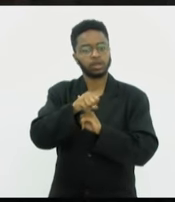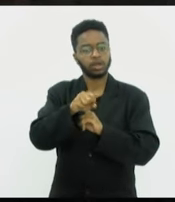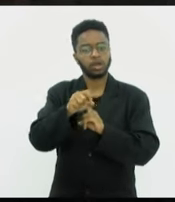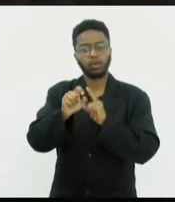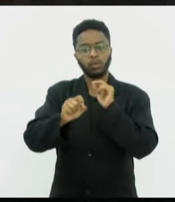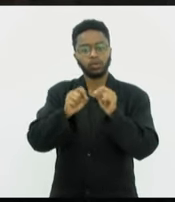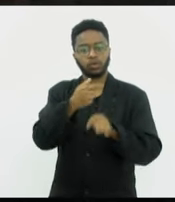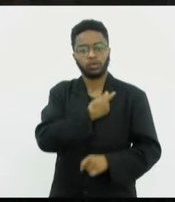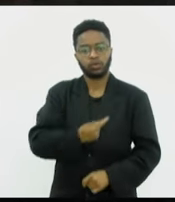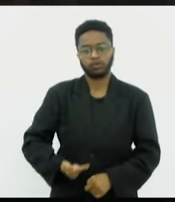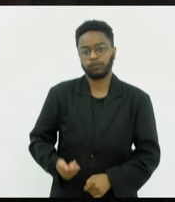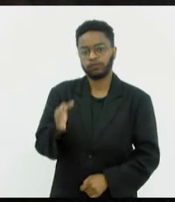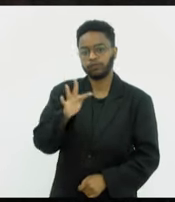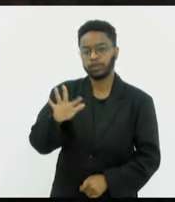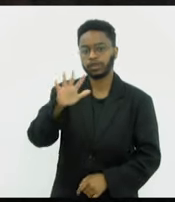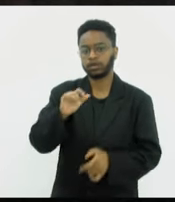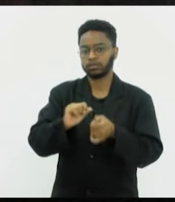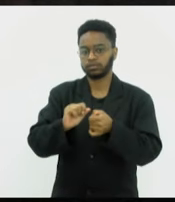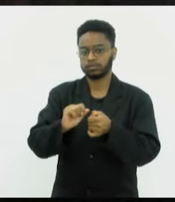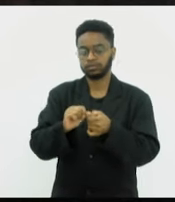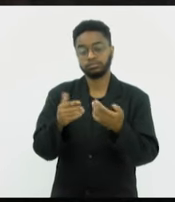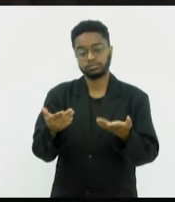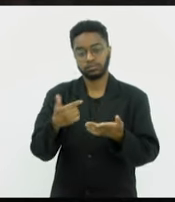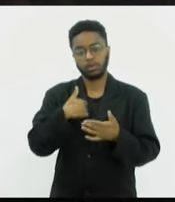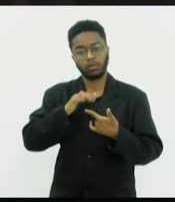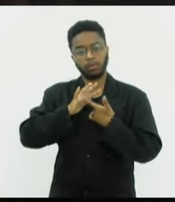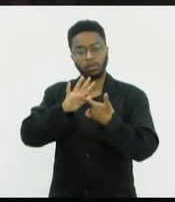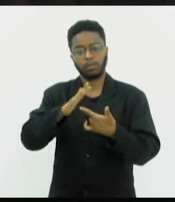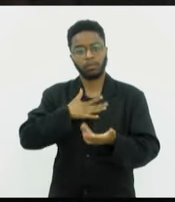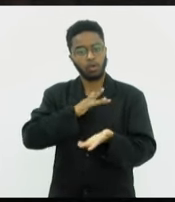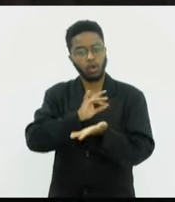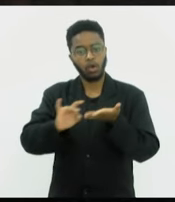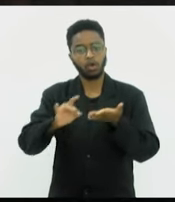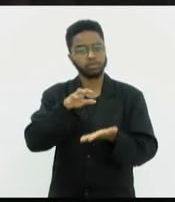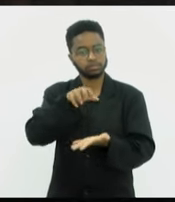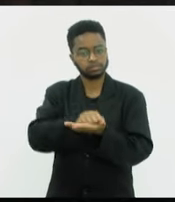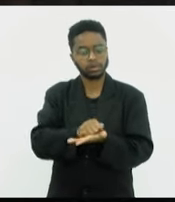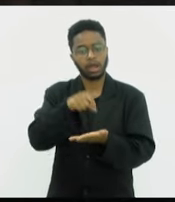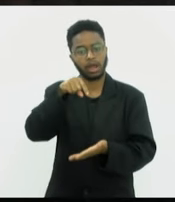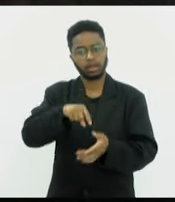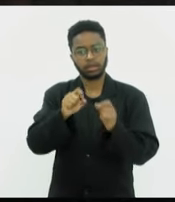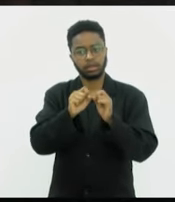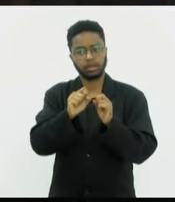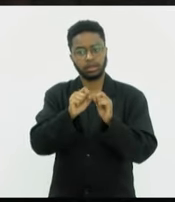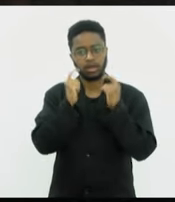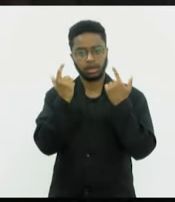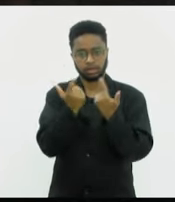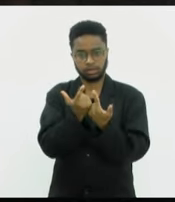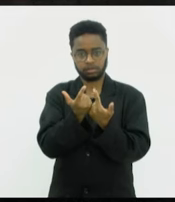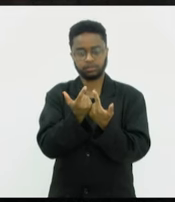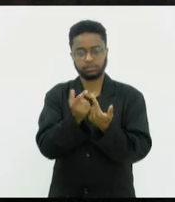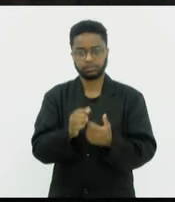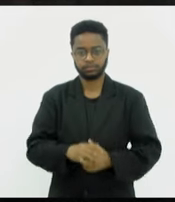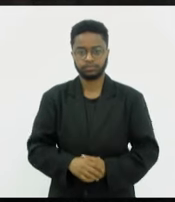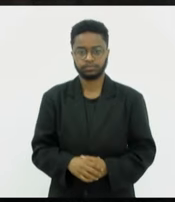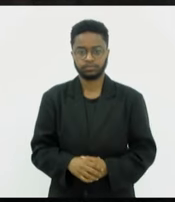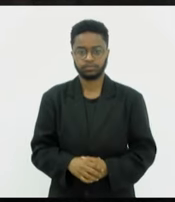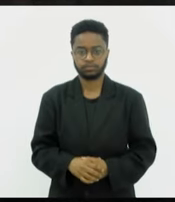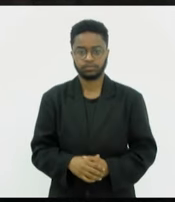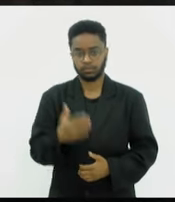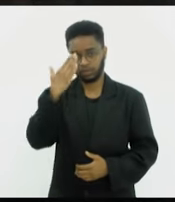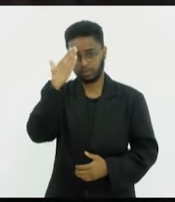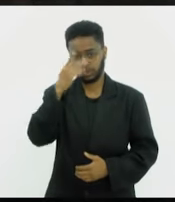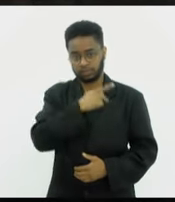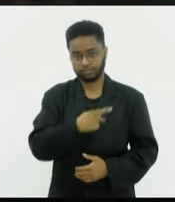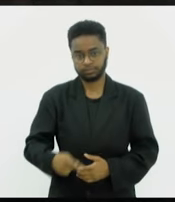governo federal. Fica aqui o meu repúdio gravado nos anais da Assembleia Legislativa do Estado do Rio de Janeiro. Muito